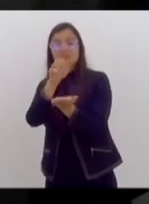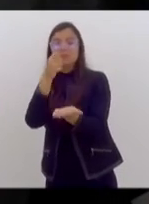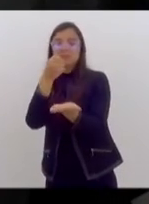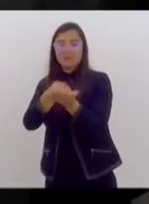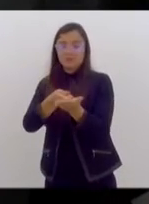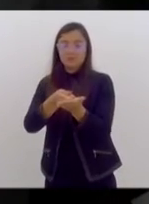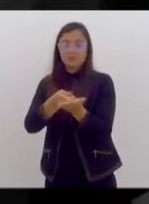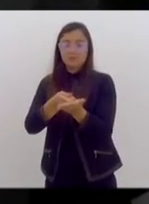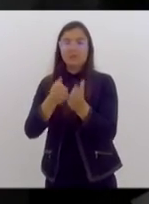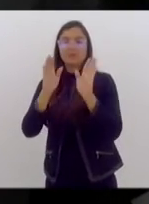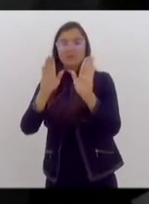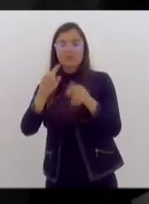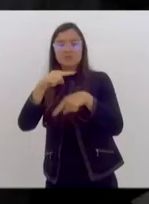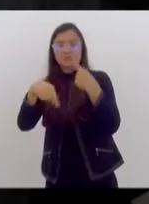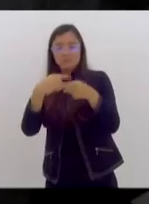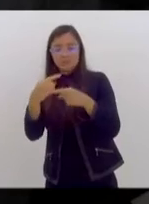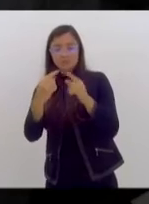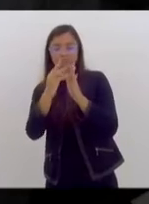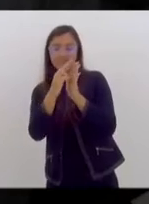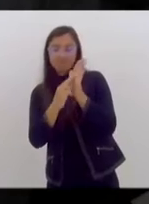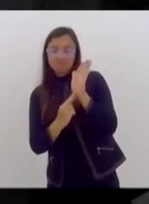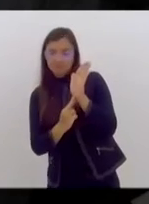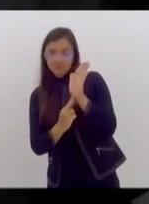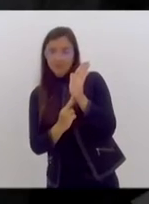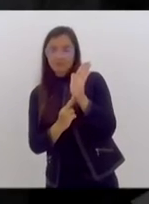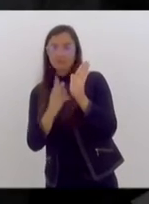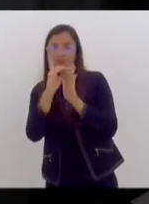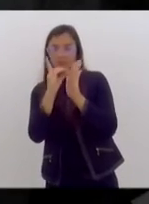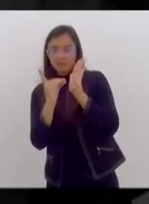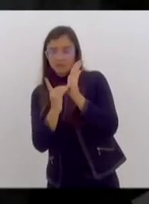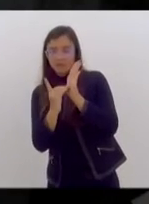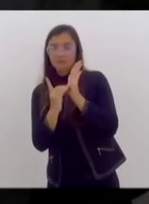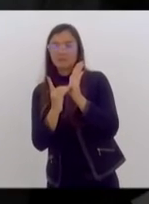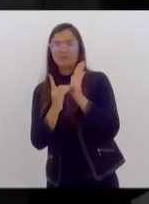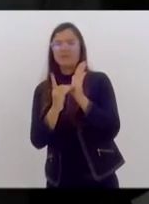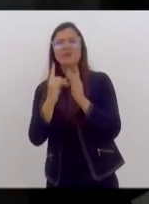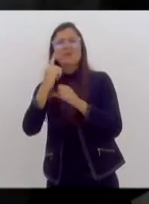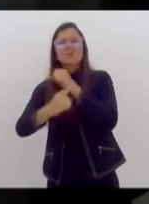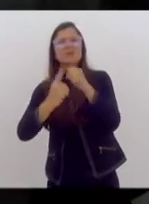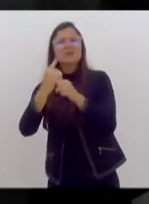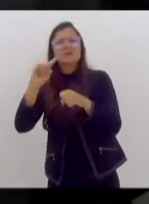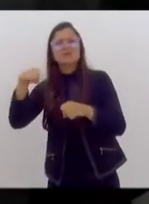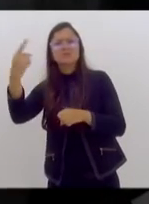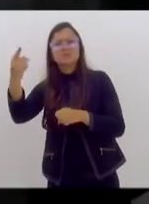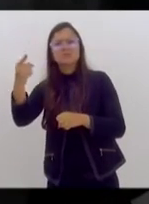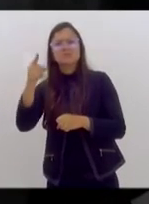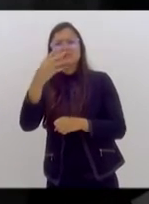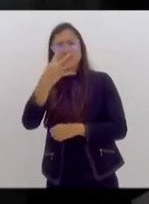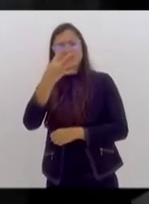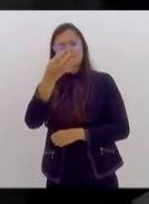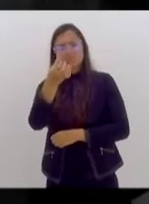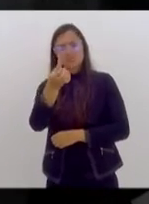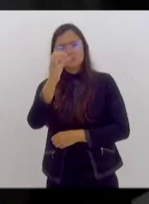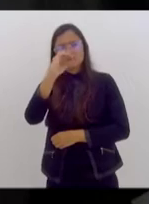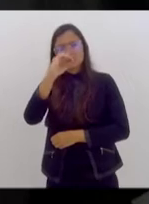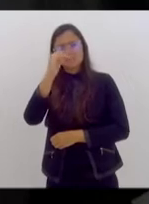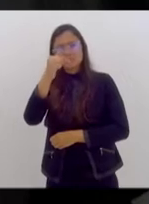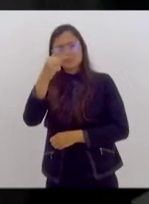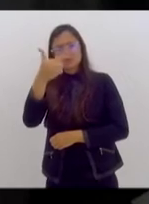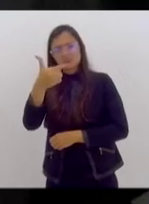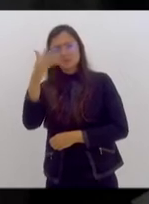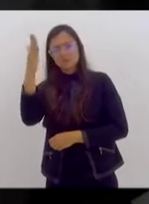a regulamentação do Decreto que se deu um ano depois que é o decreto 46072 de 2017